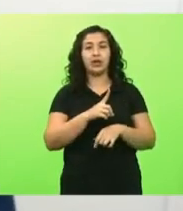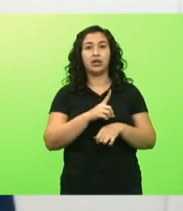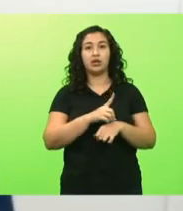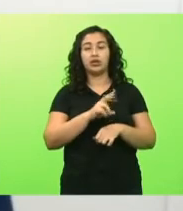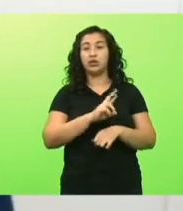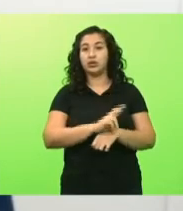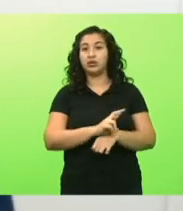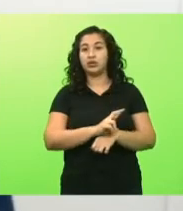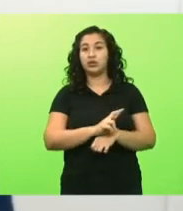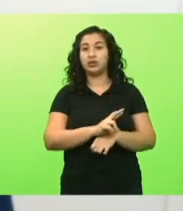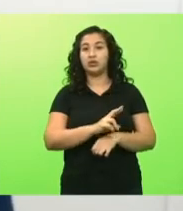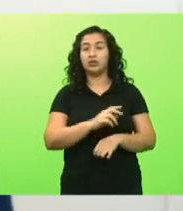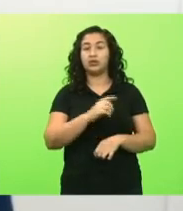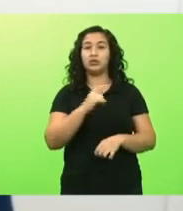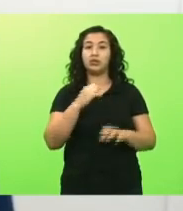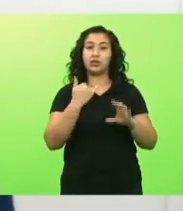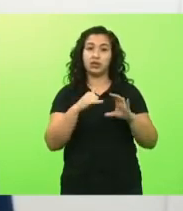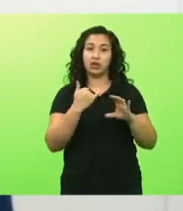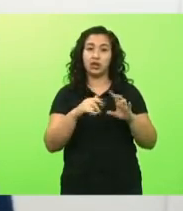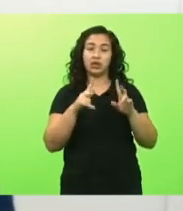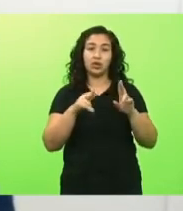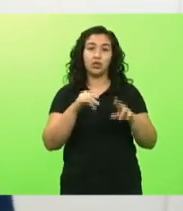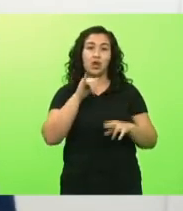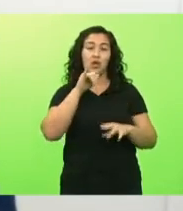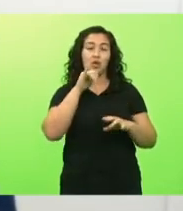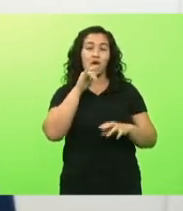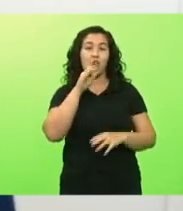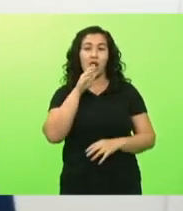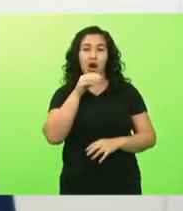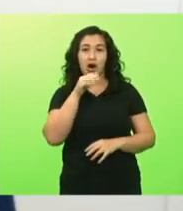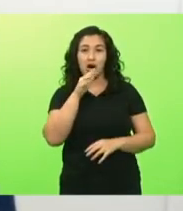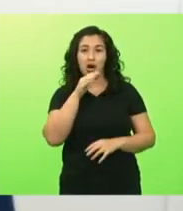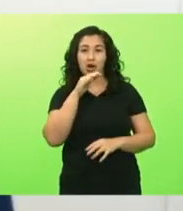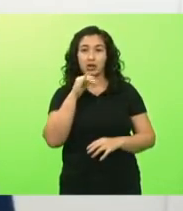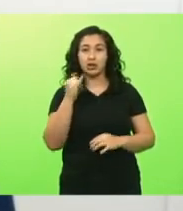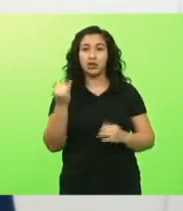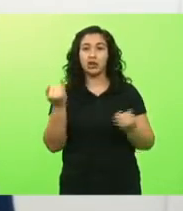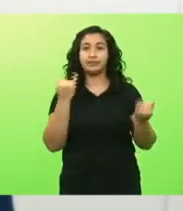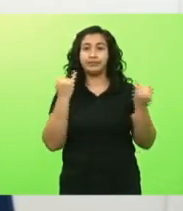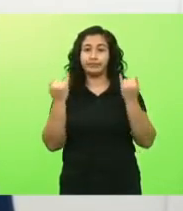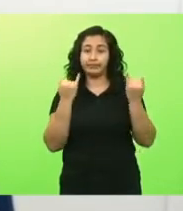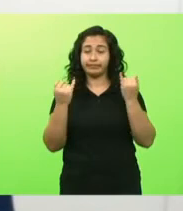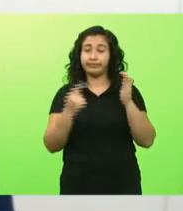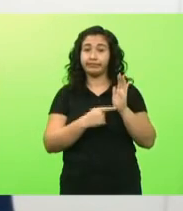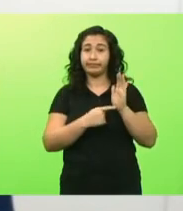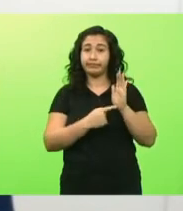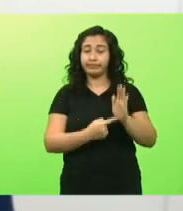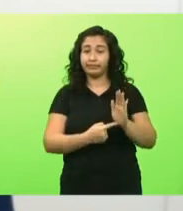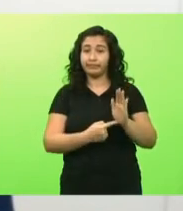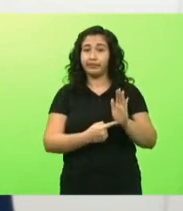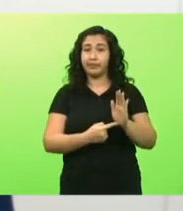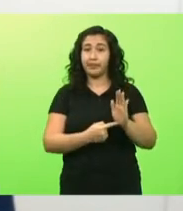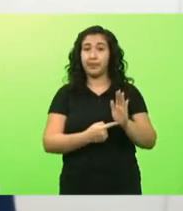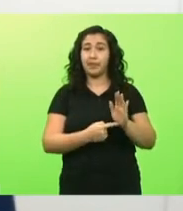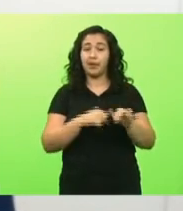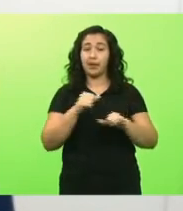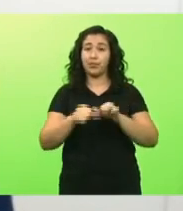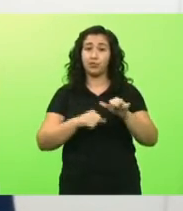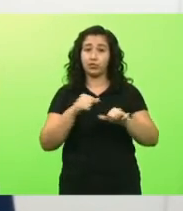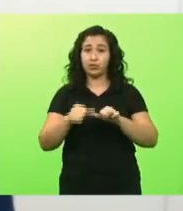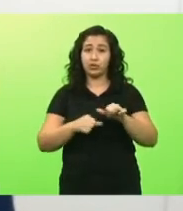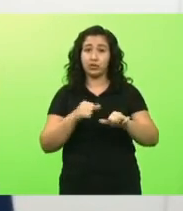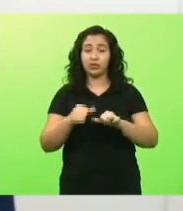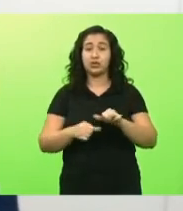direção da Casan, que eu recebi denúncias aqui da mudança nos cargos comissionados,